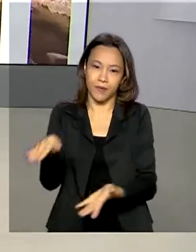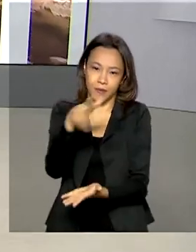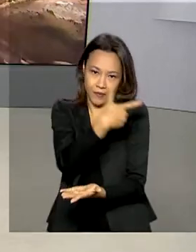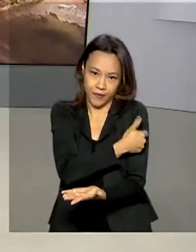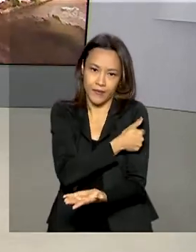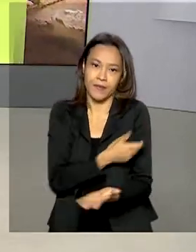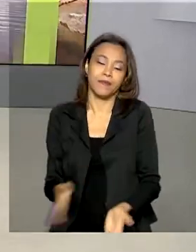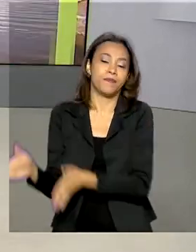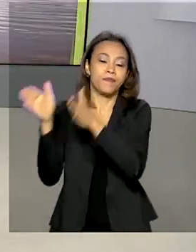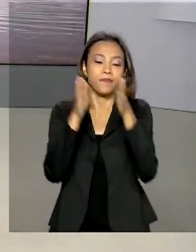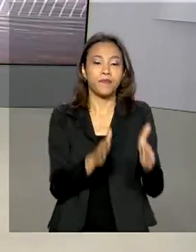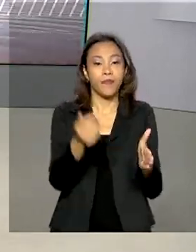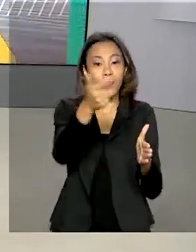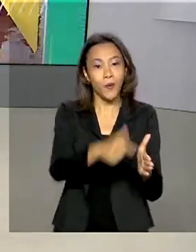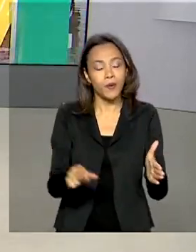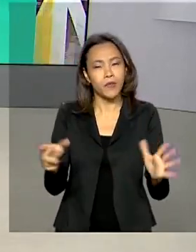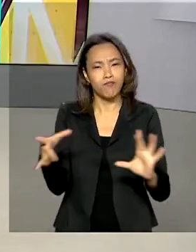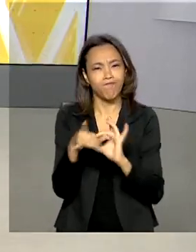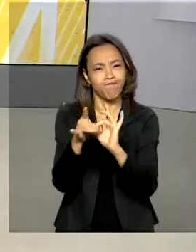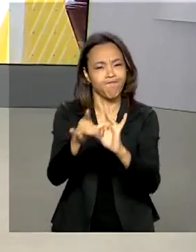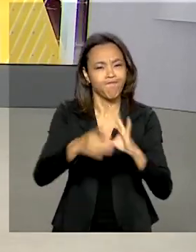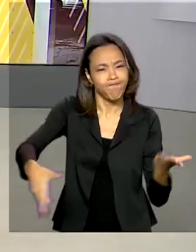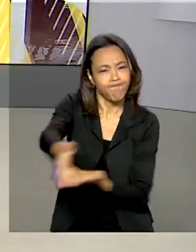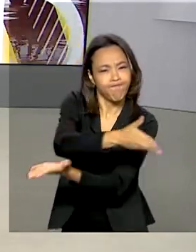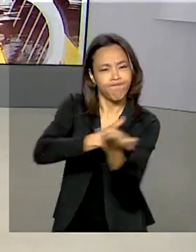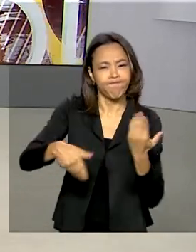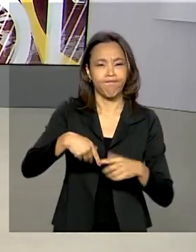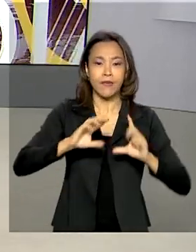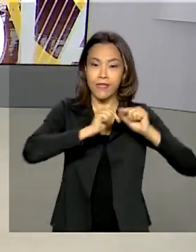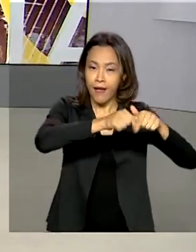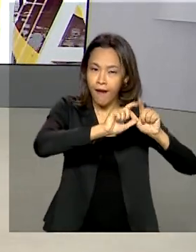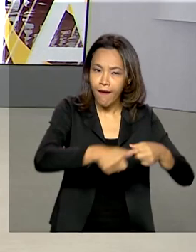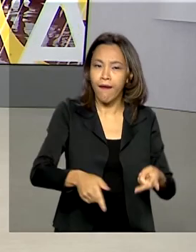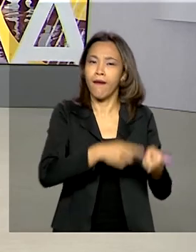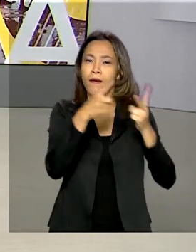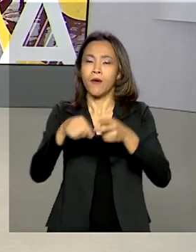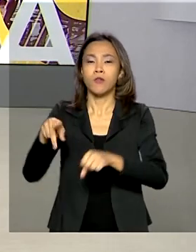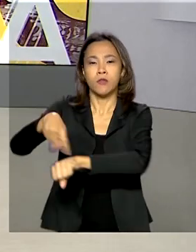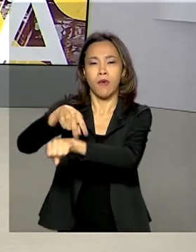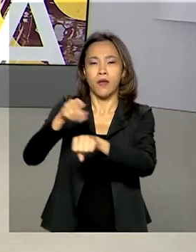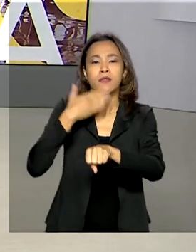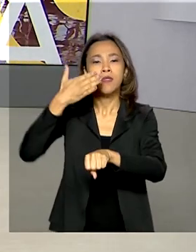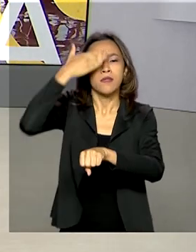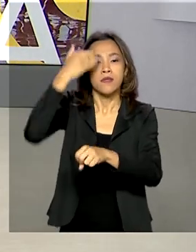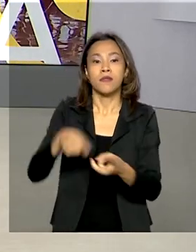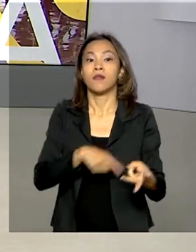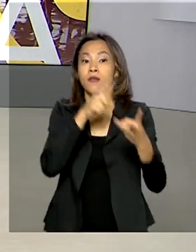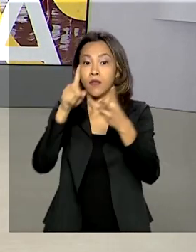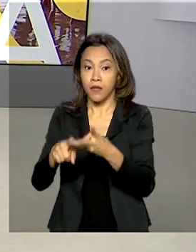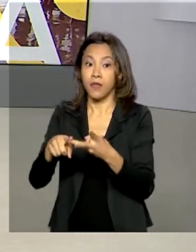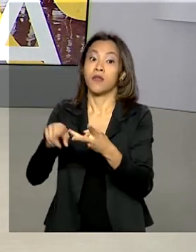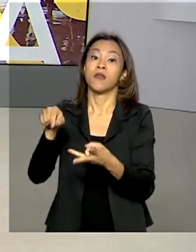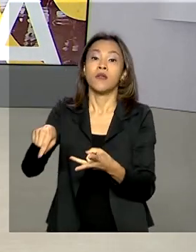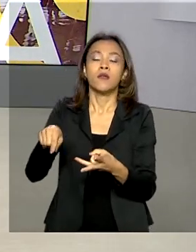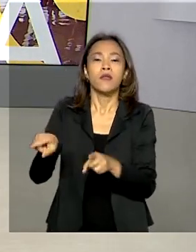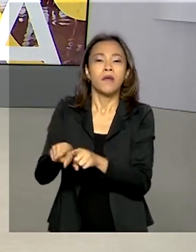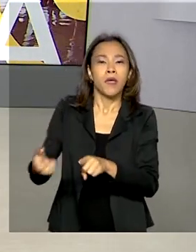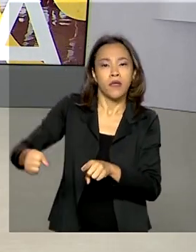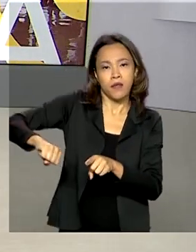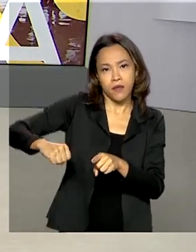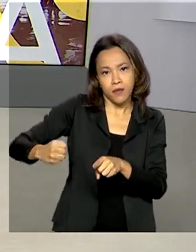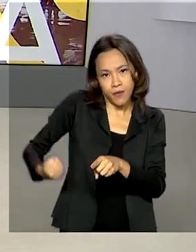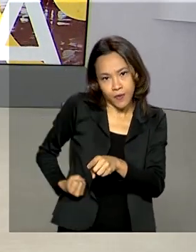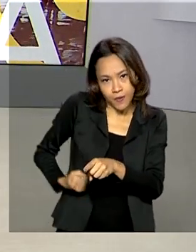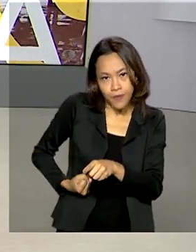uma corrente de solidariedade. Embaixadas de Israel, dos Emirados Árabes Unidos e do Bahrein se uniram para enviar